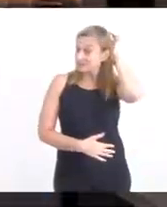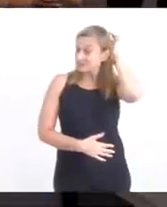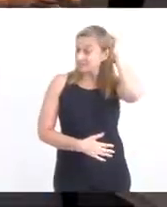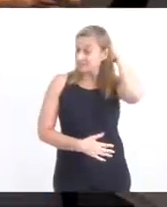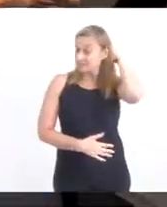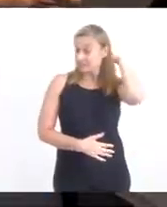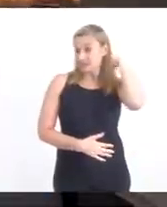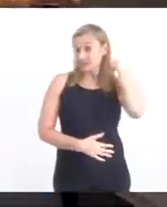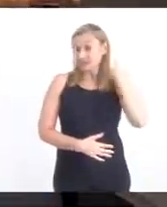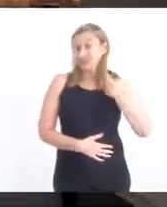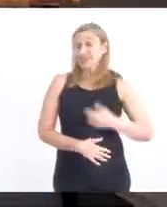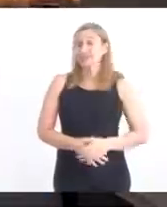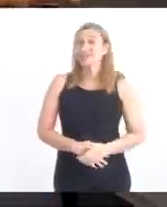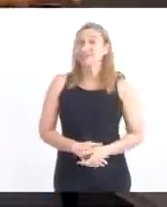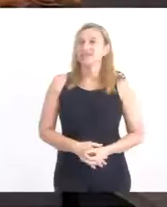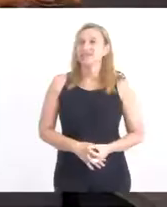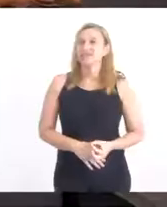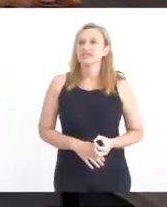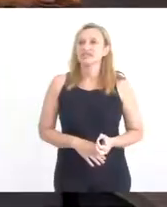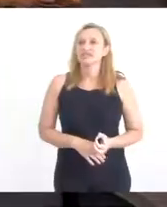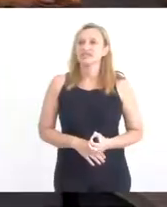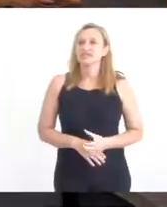em casa